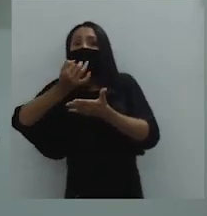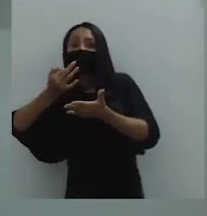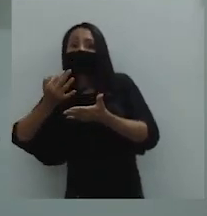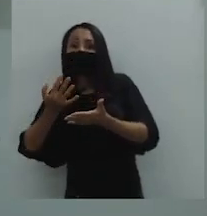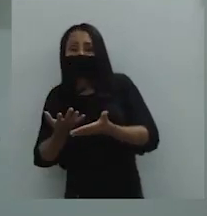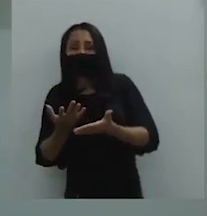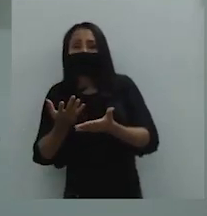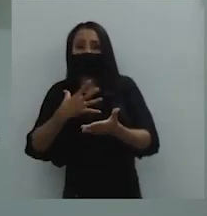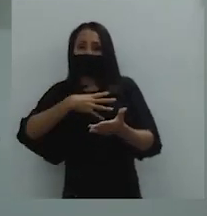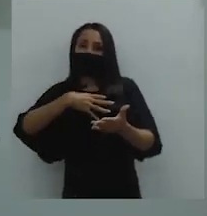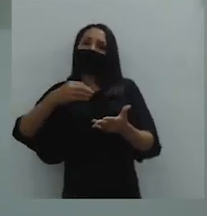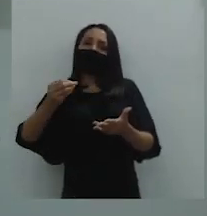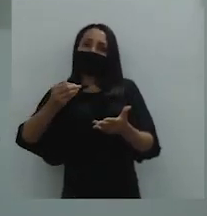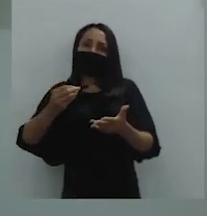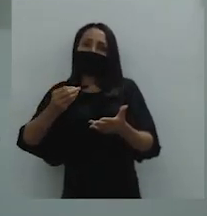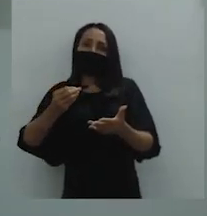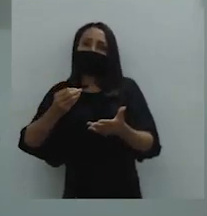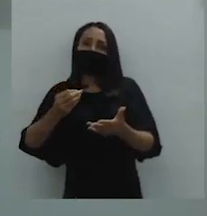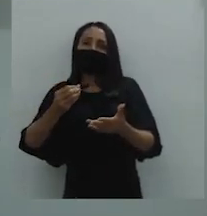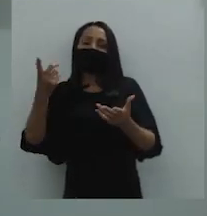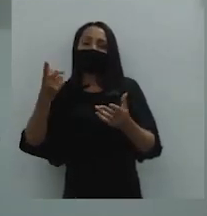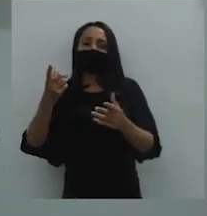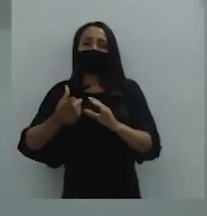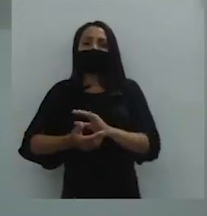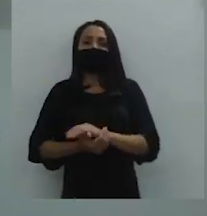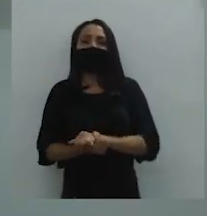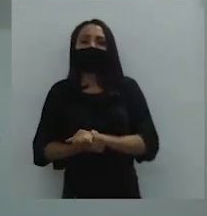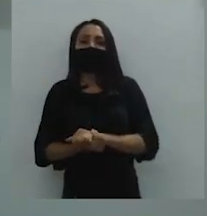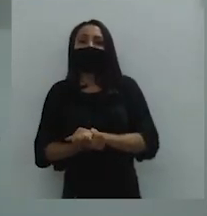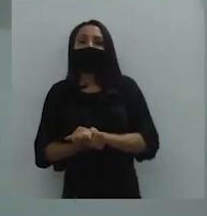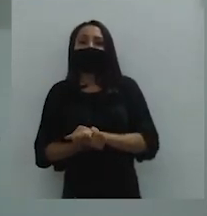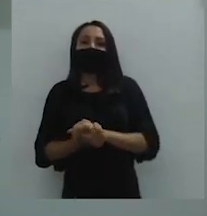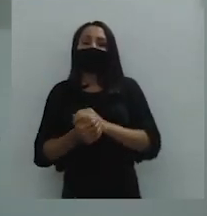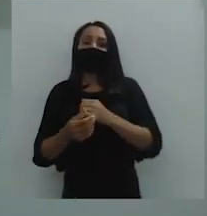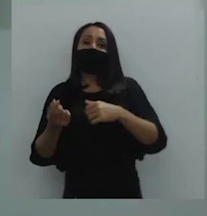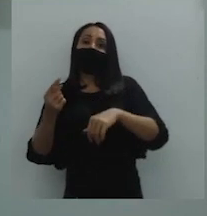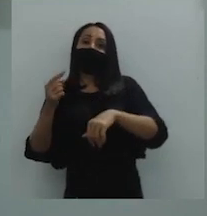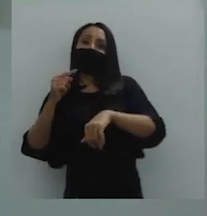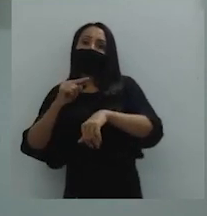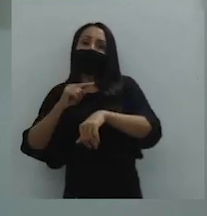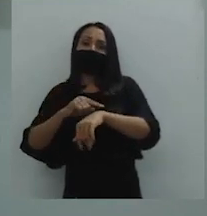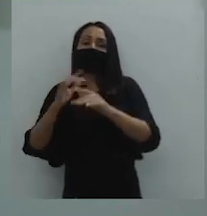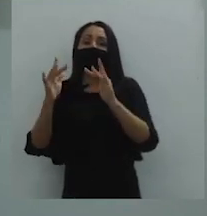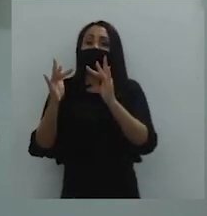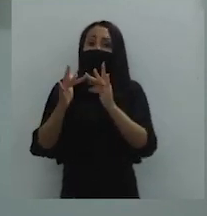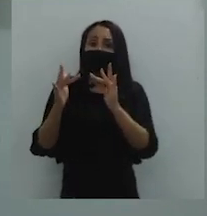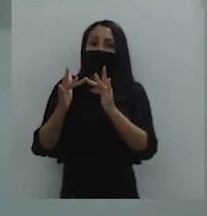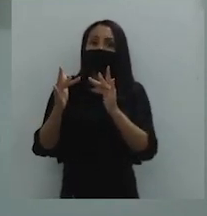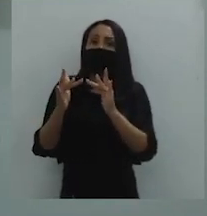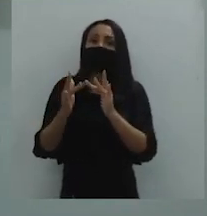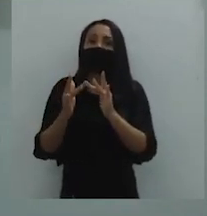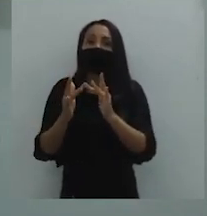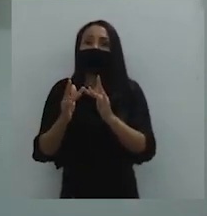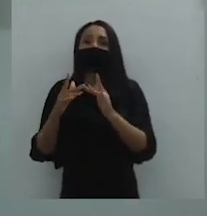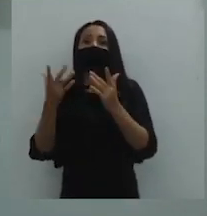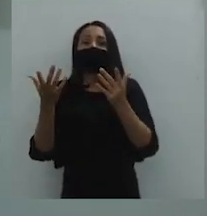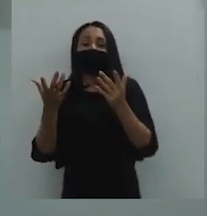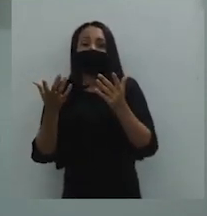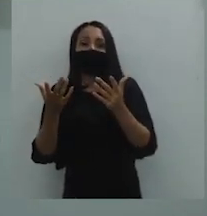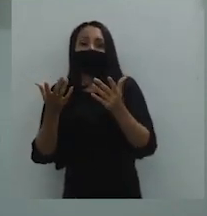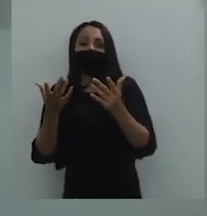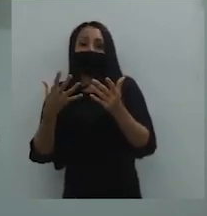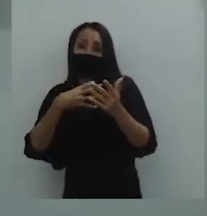ter. Elas passaram a ter menos tempo para ter o contato, né, diário, até mesmo com a sua